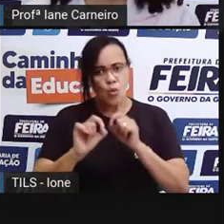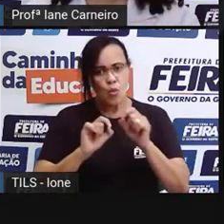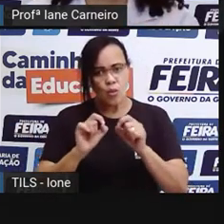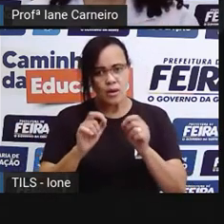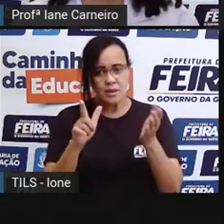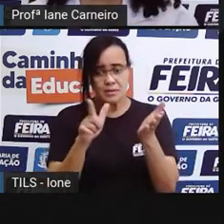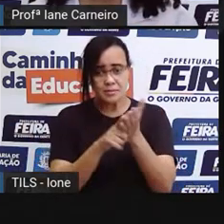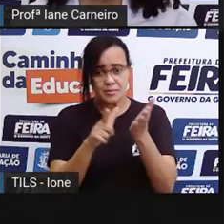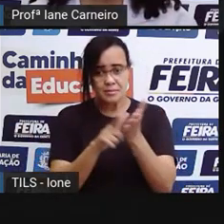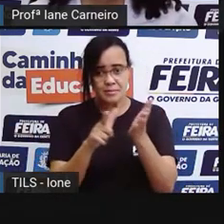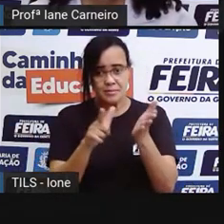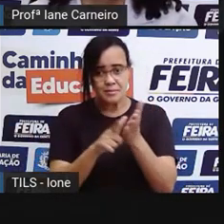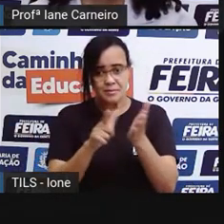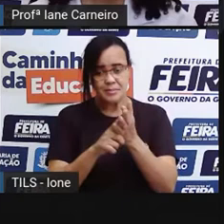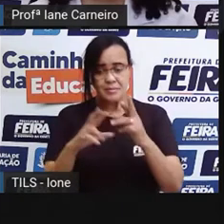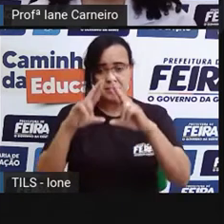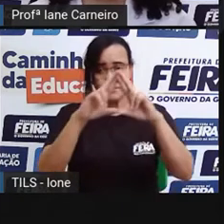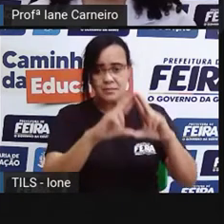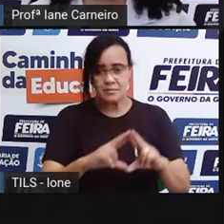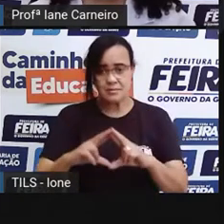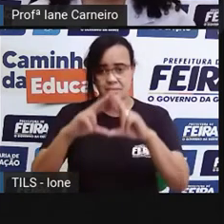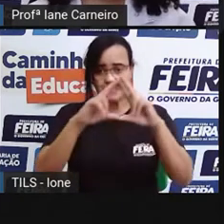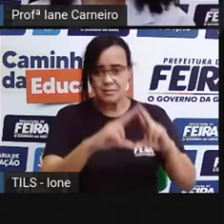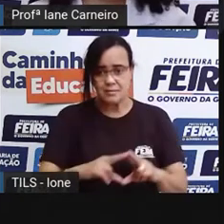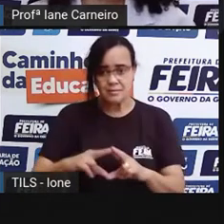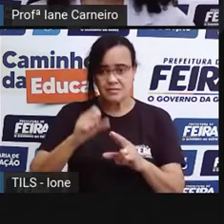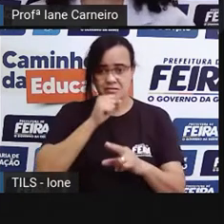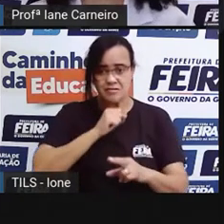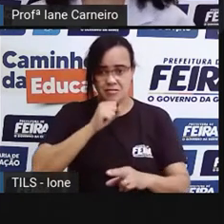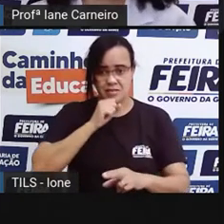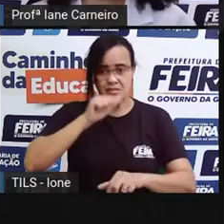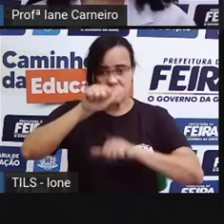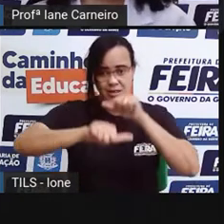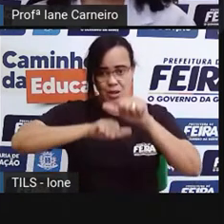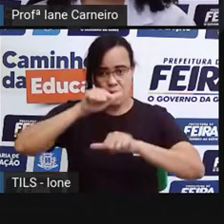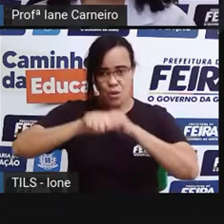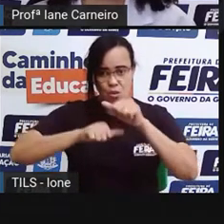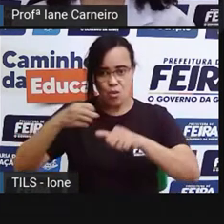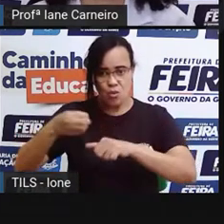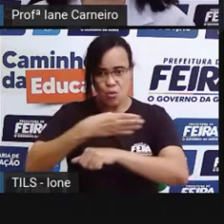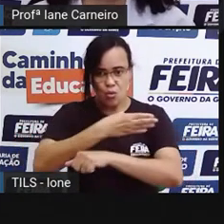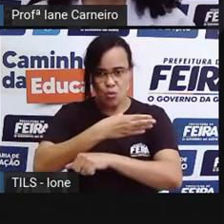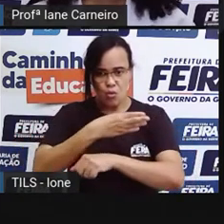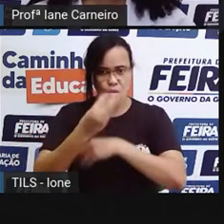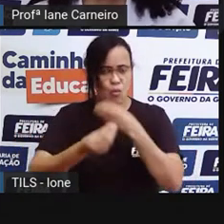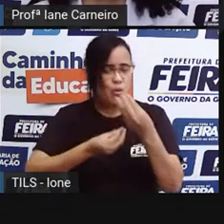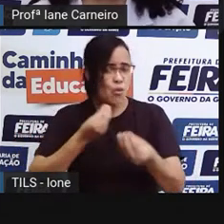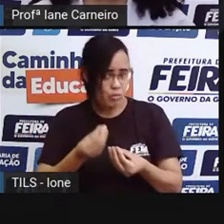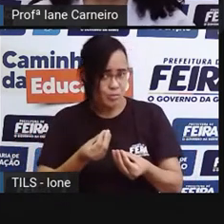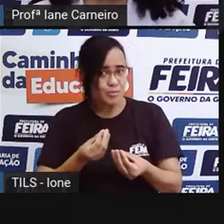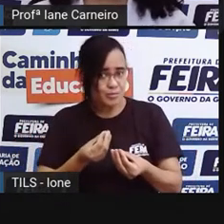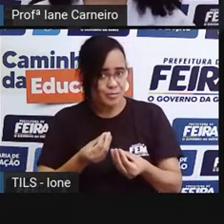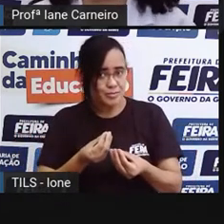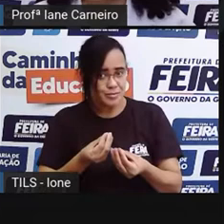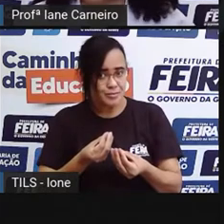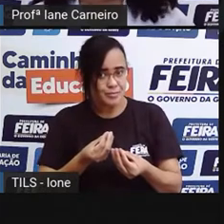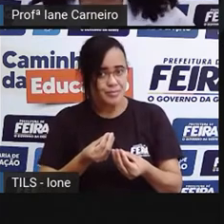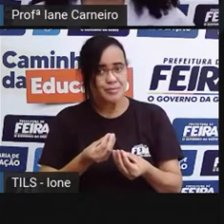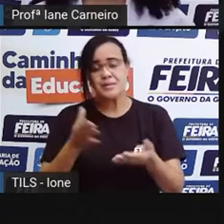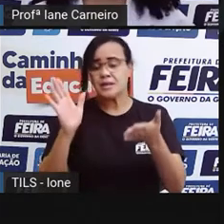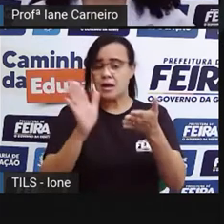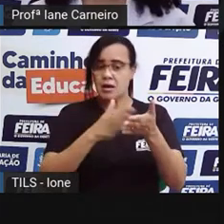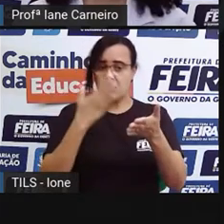dos papéis que podem ser recicláveis, a gente pode reciclar. Não é todos que a gente pode, hein? Presta atenção. Tem caderno, o